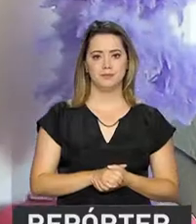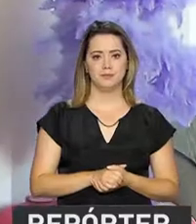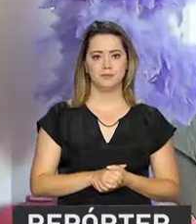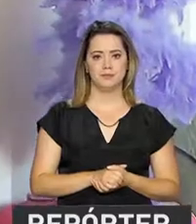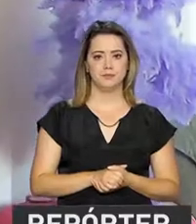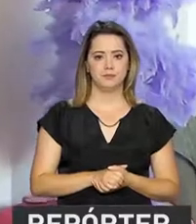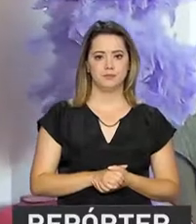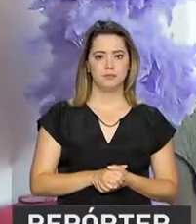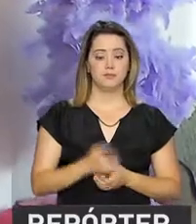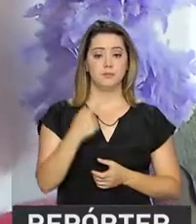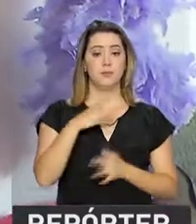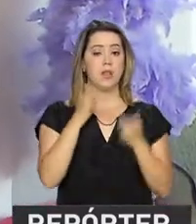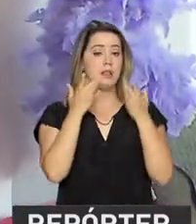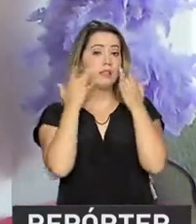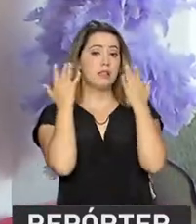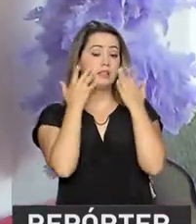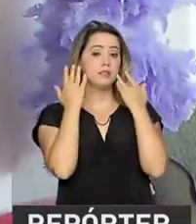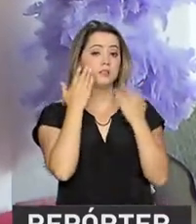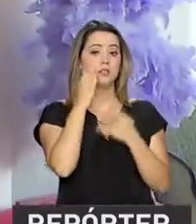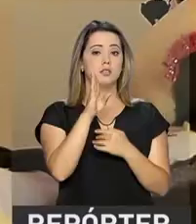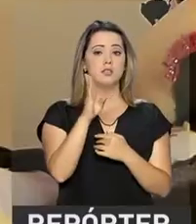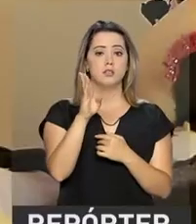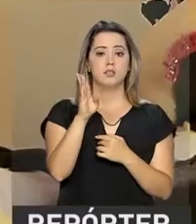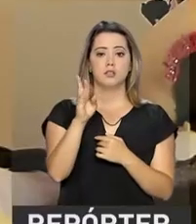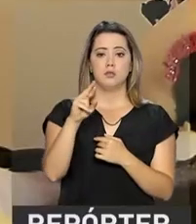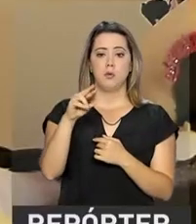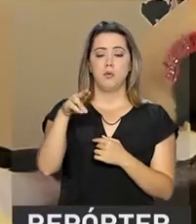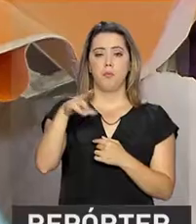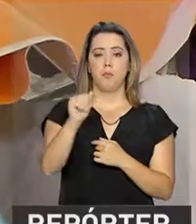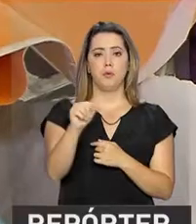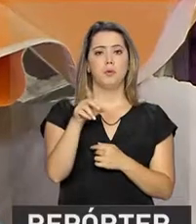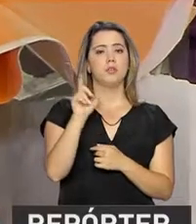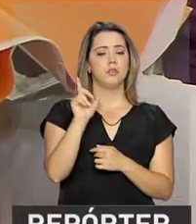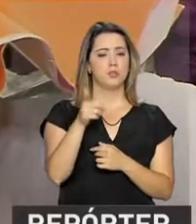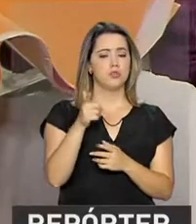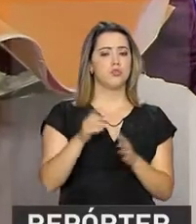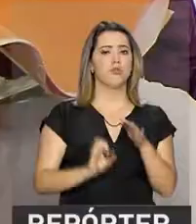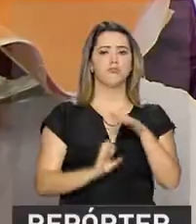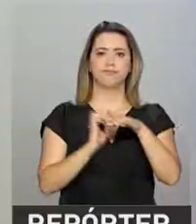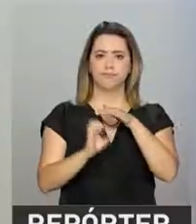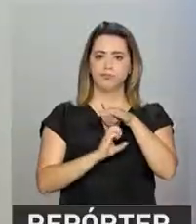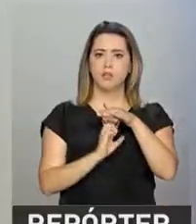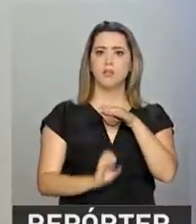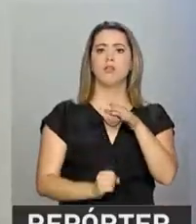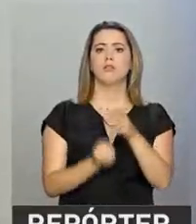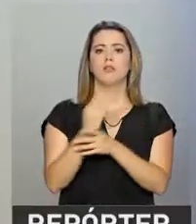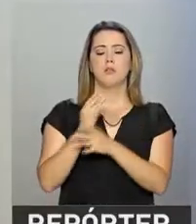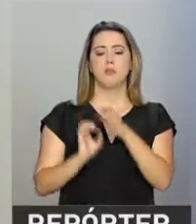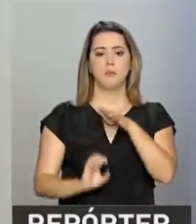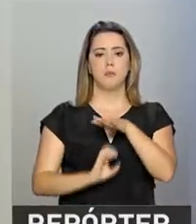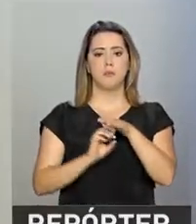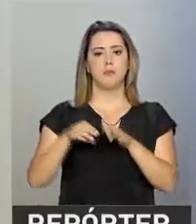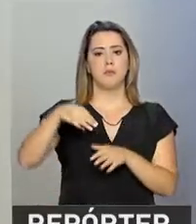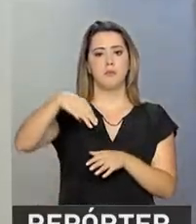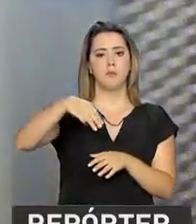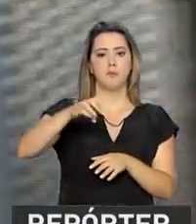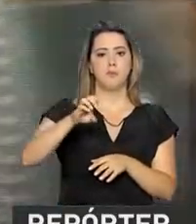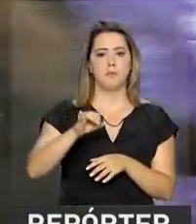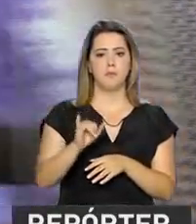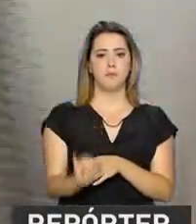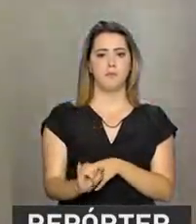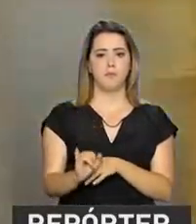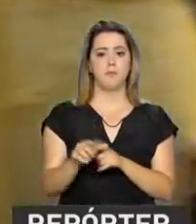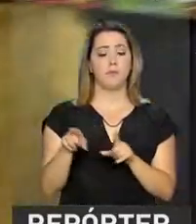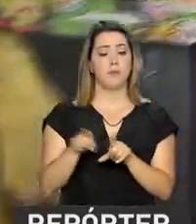a atriz e empresária bruna cordeiro há 15 dias se formalizou no meio o programa do microempreendedor individual